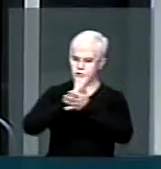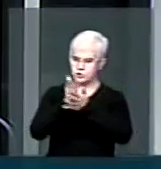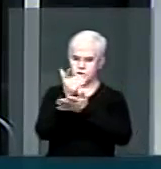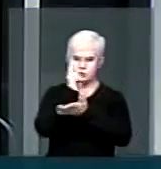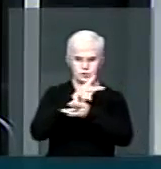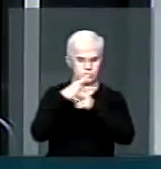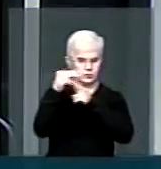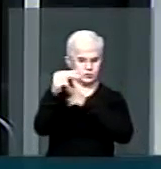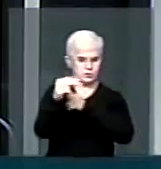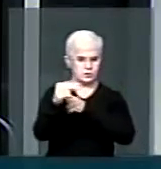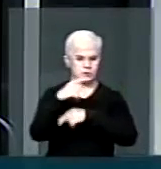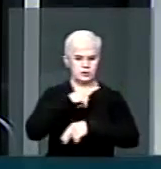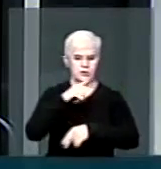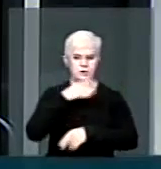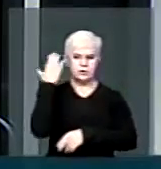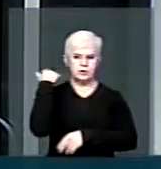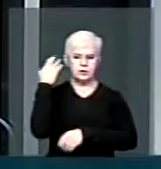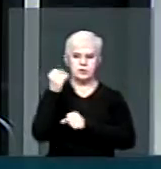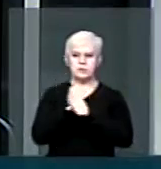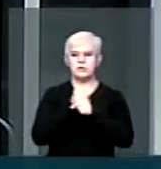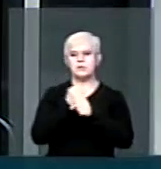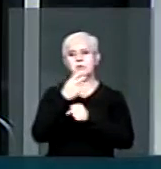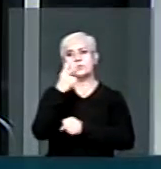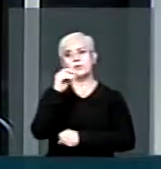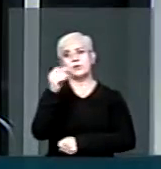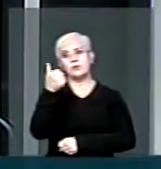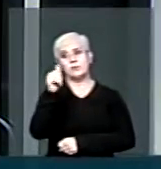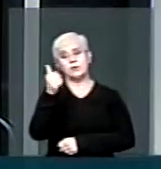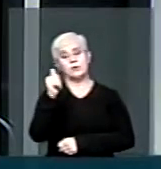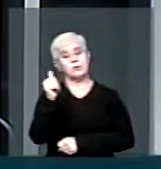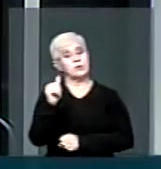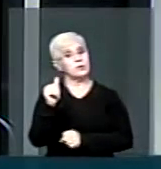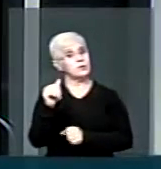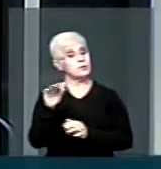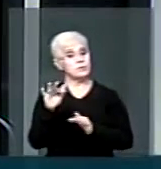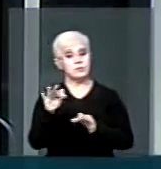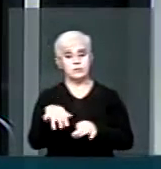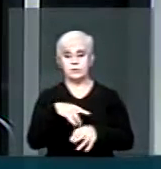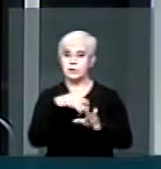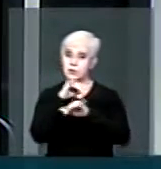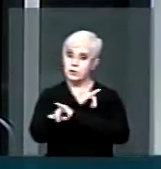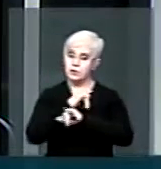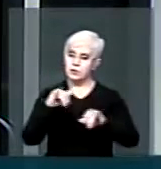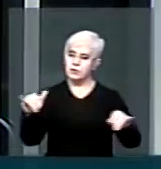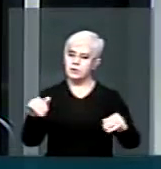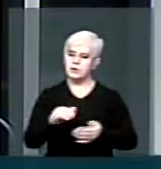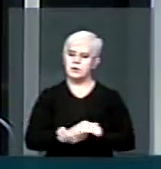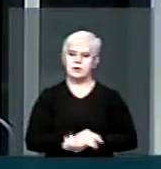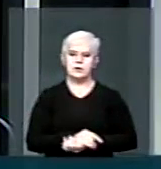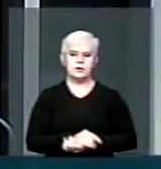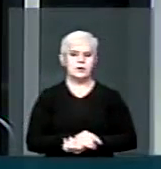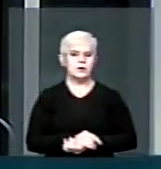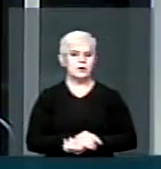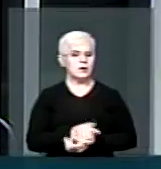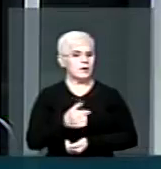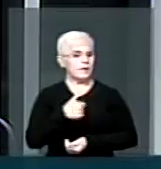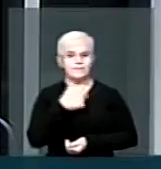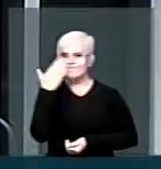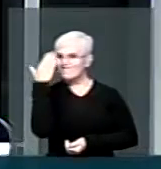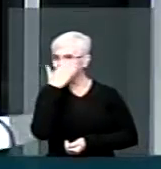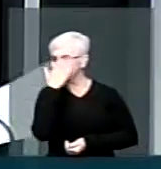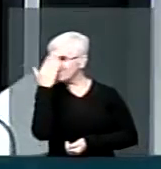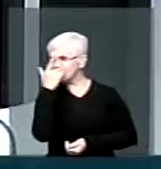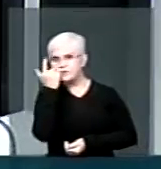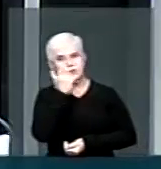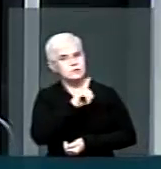vencer, lançado lá em 2011, no final de 2011. E eu não consigo ver